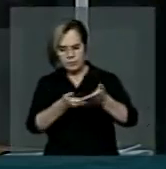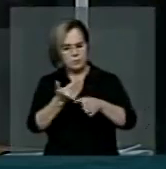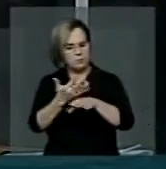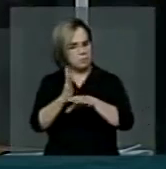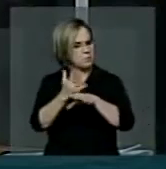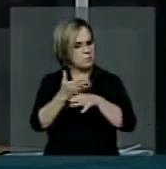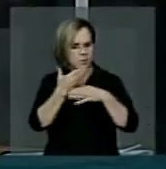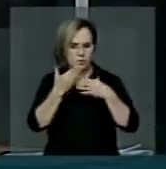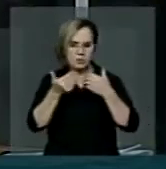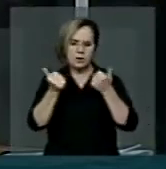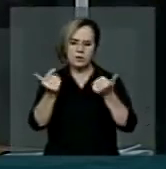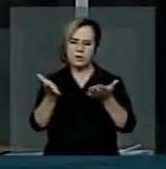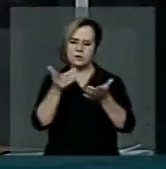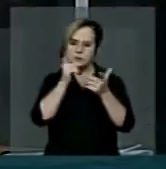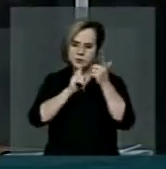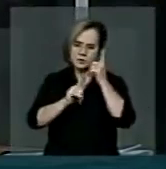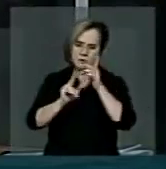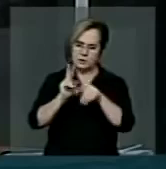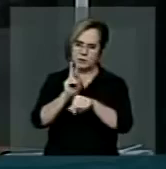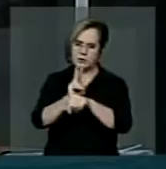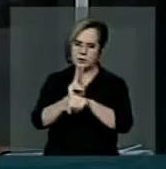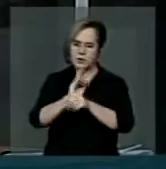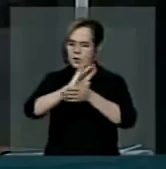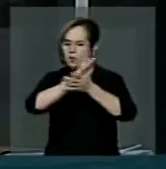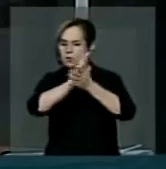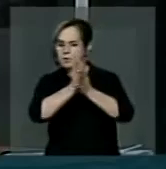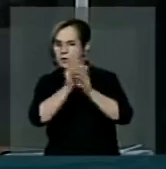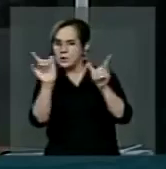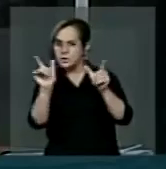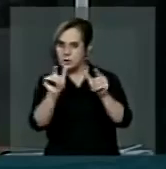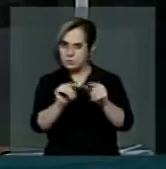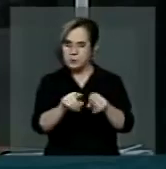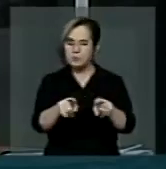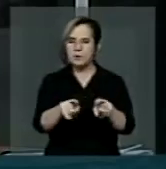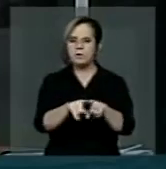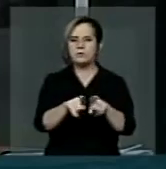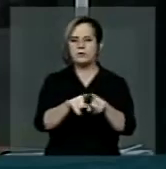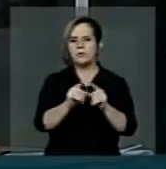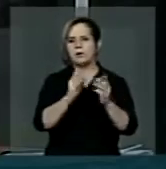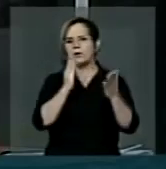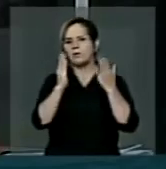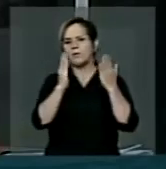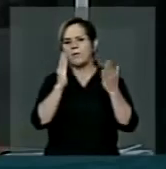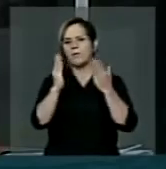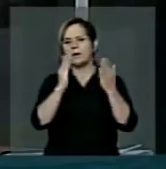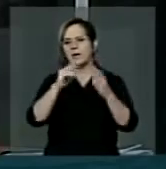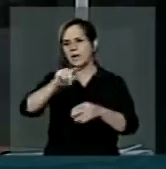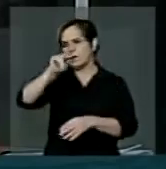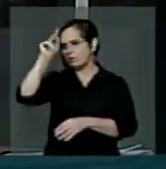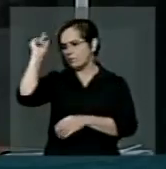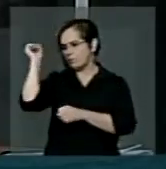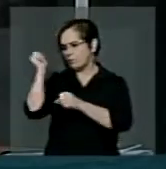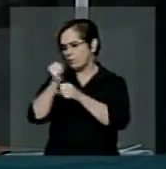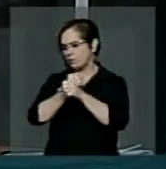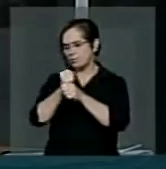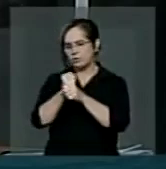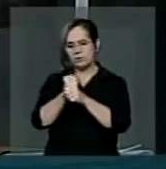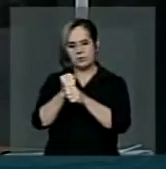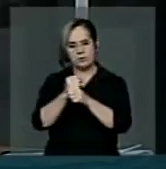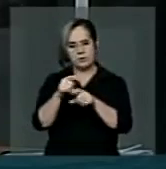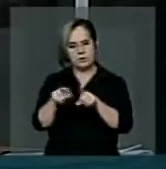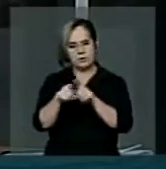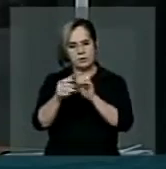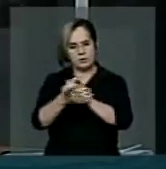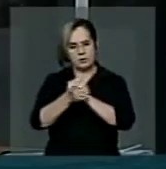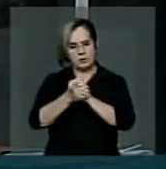preparados para estes casos. O preconceito diminuiu muito comparado a alguns anos. Um forte abraço